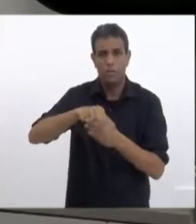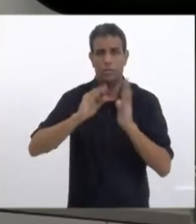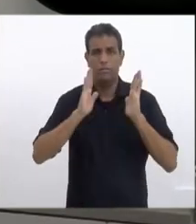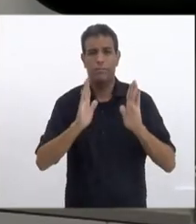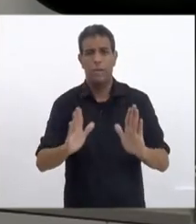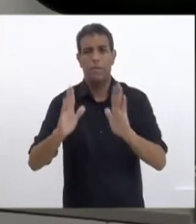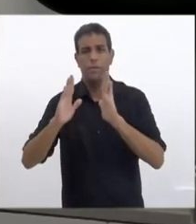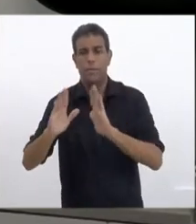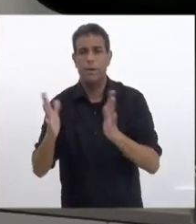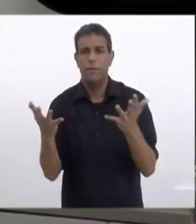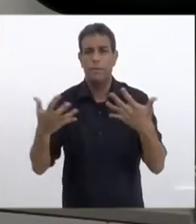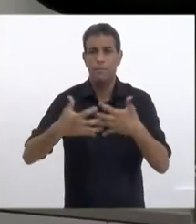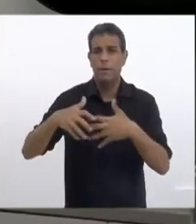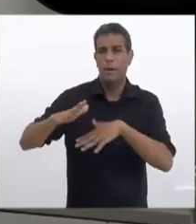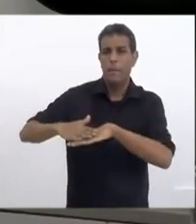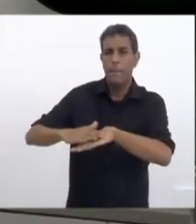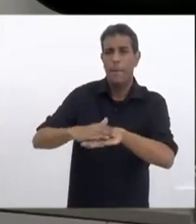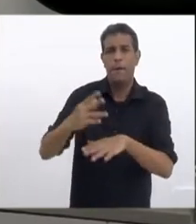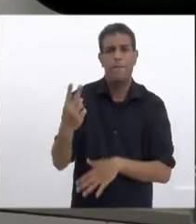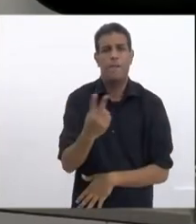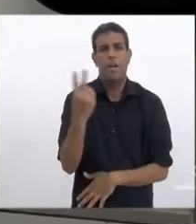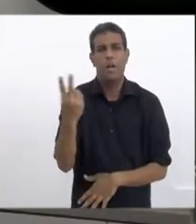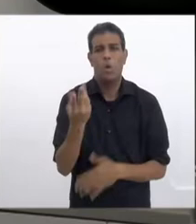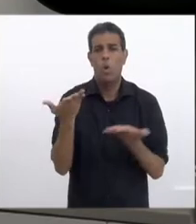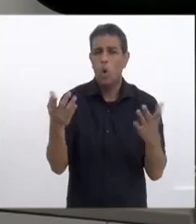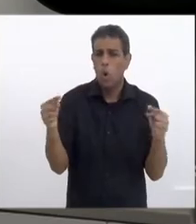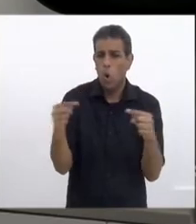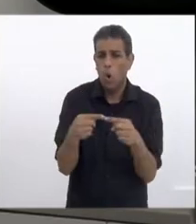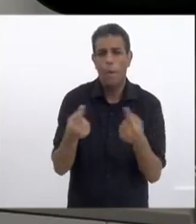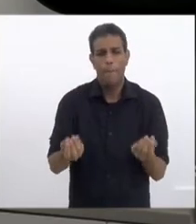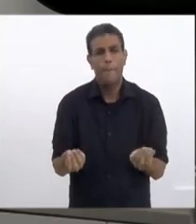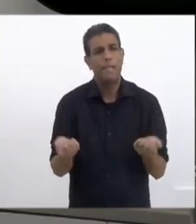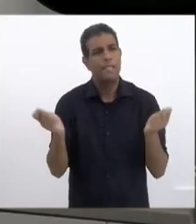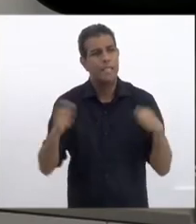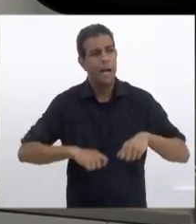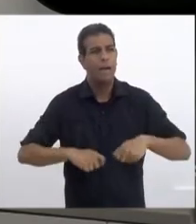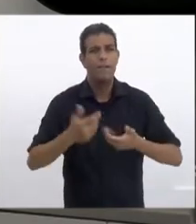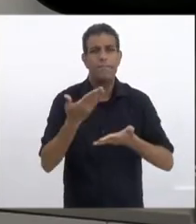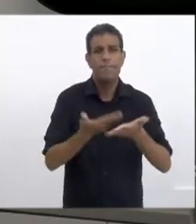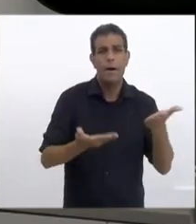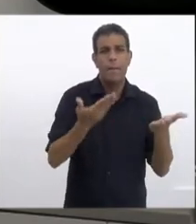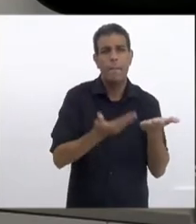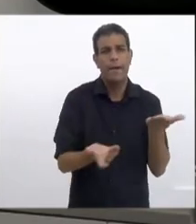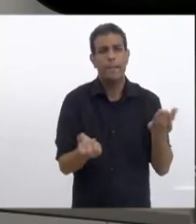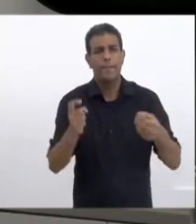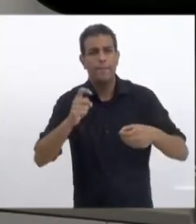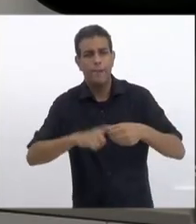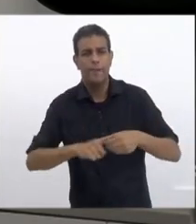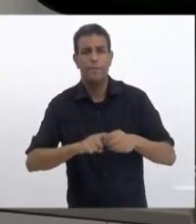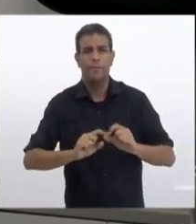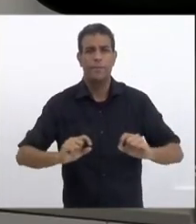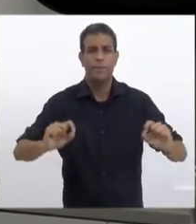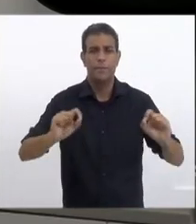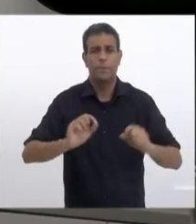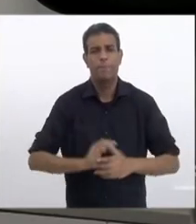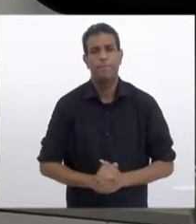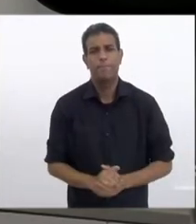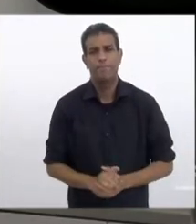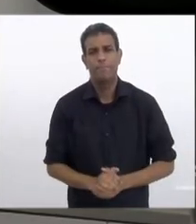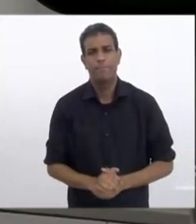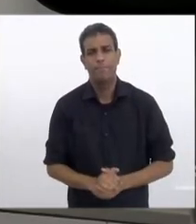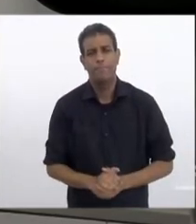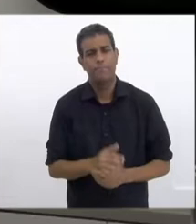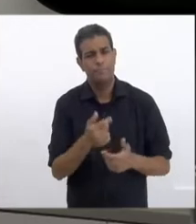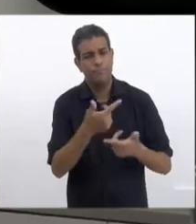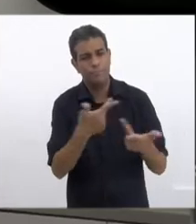cofinanciamento que tem um valor bastante significativo. Isso tem permitido a rede de atenção psicossocial do Estado do Rio de Janeiro, de